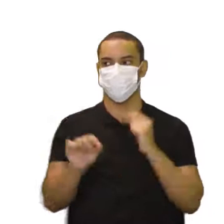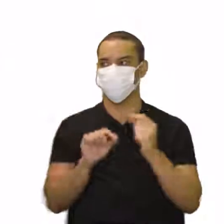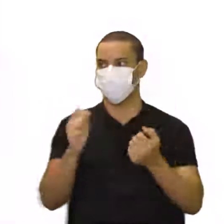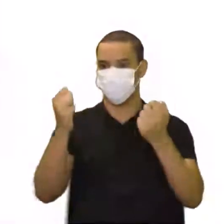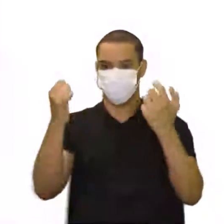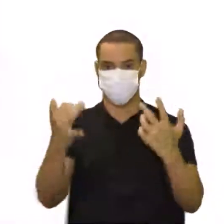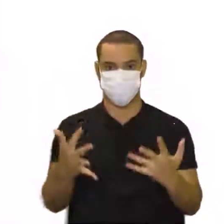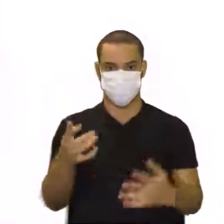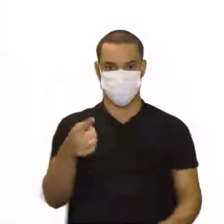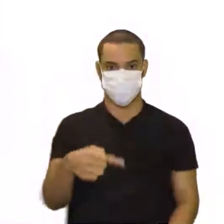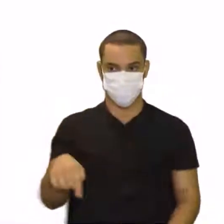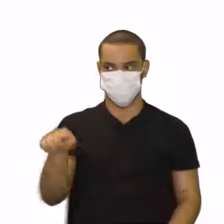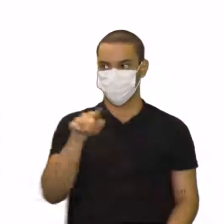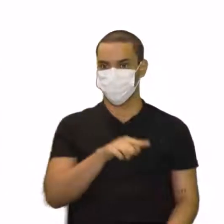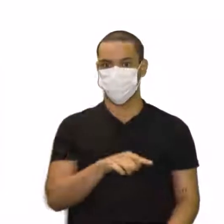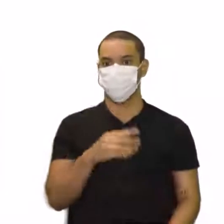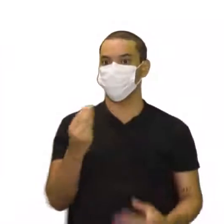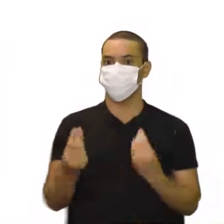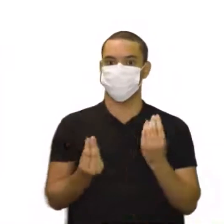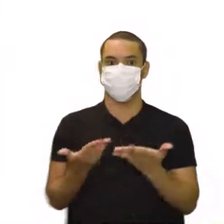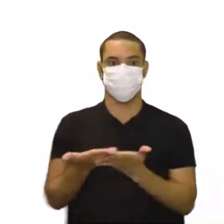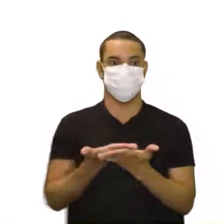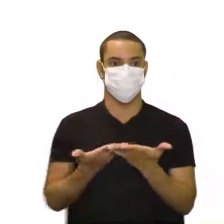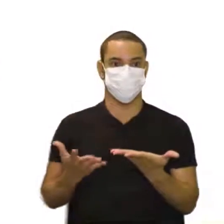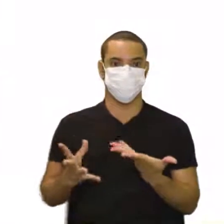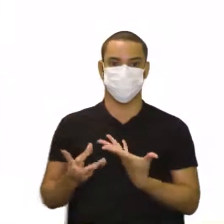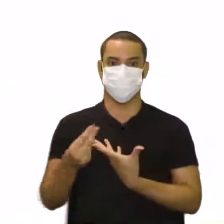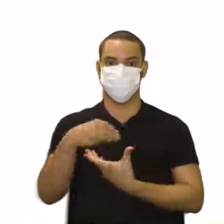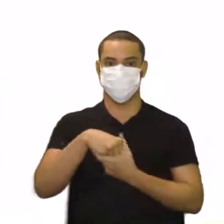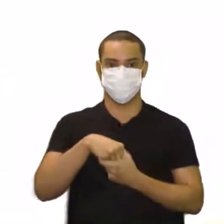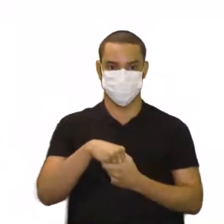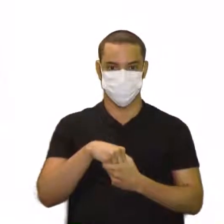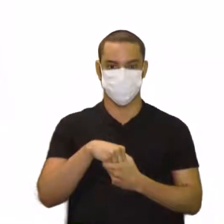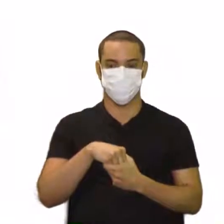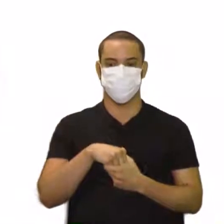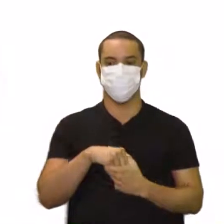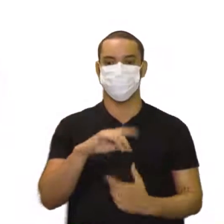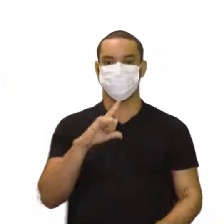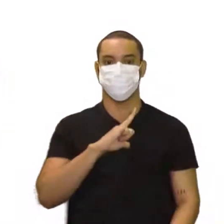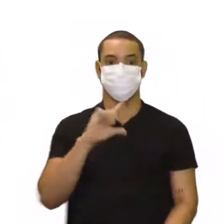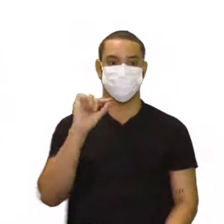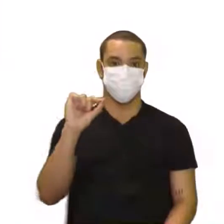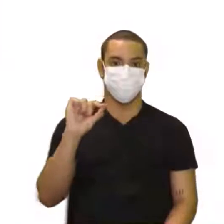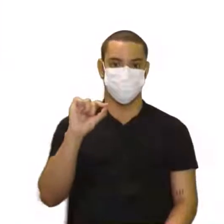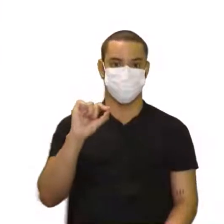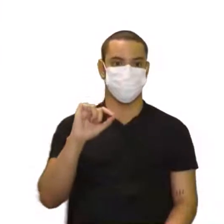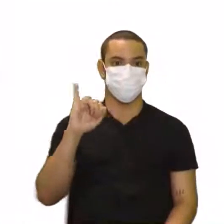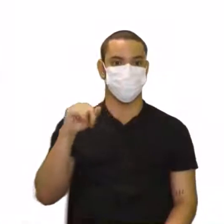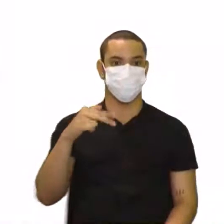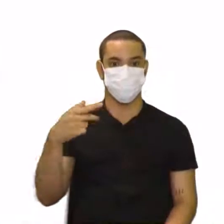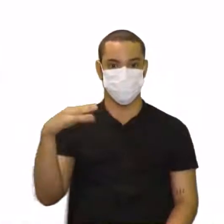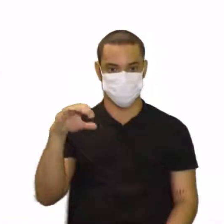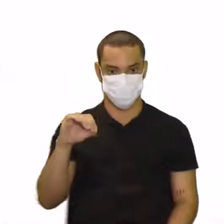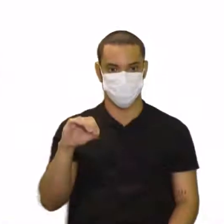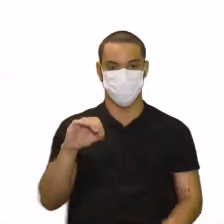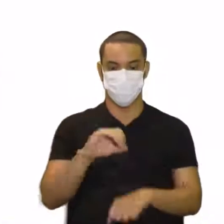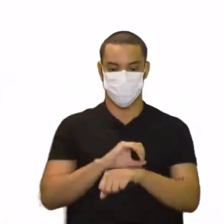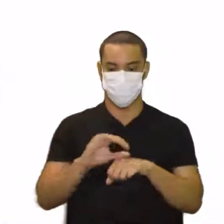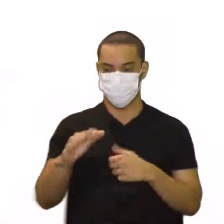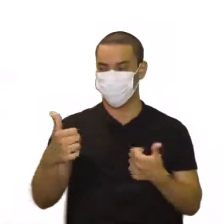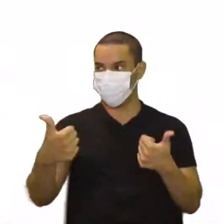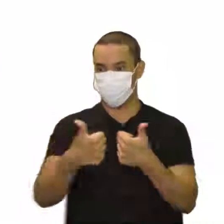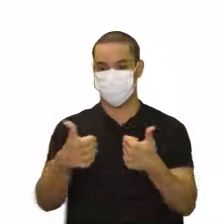vocês, pelas aplicações. Então aqui nós temos aplicações da indução